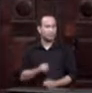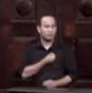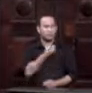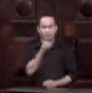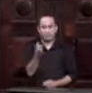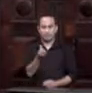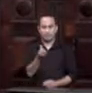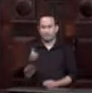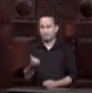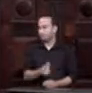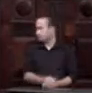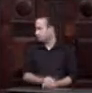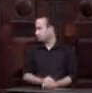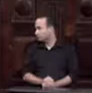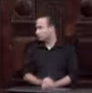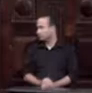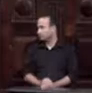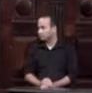66.